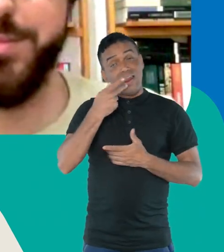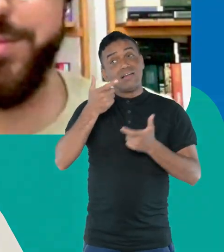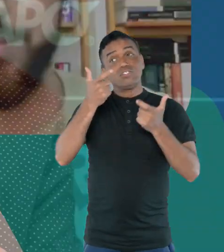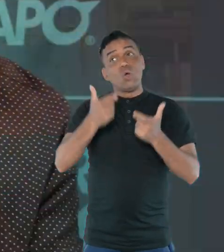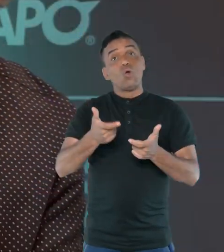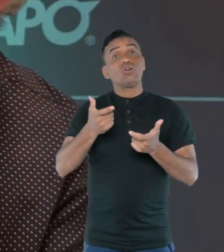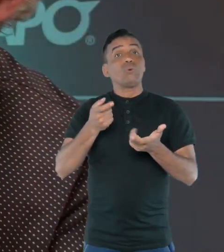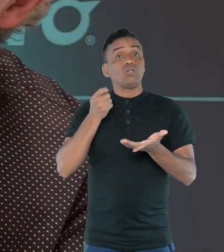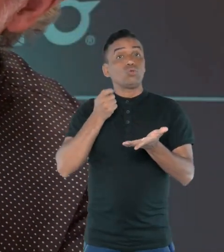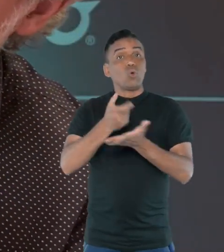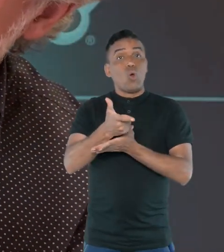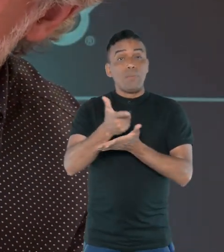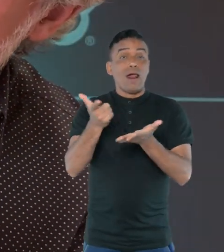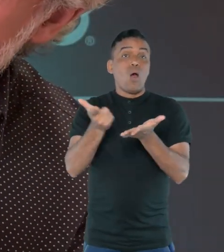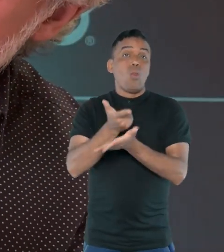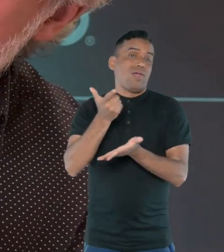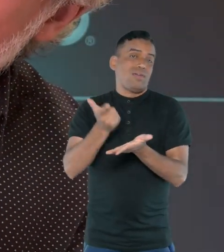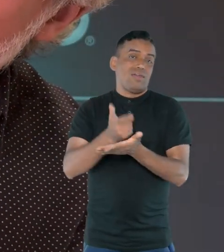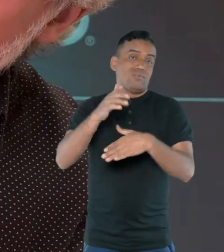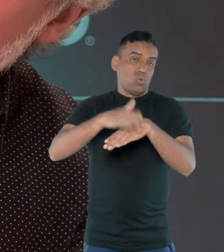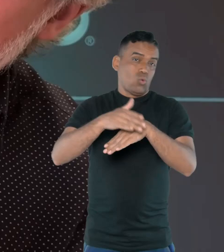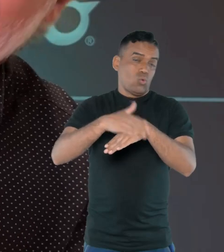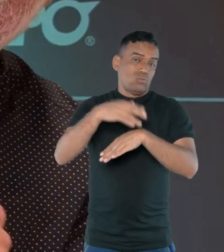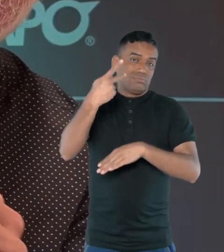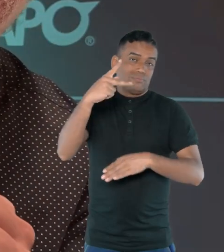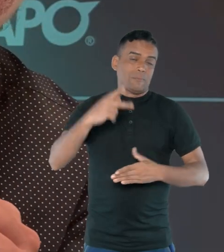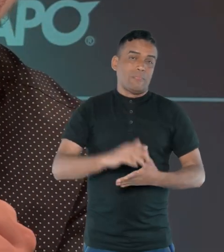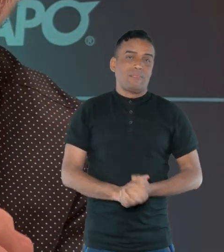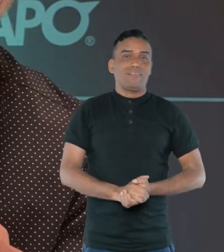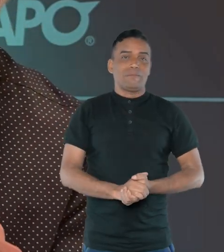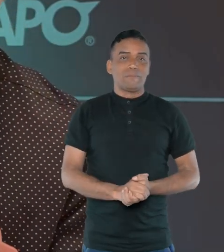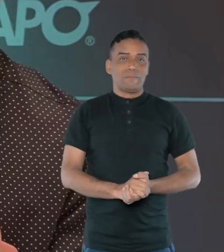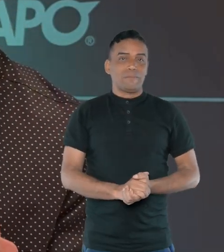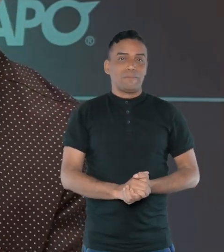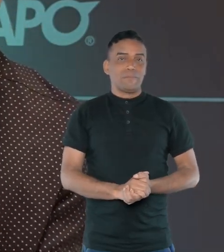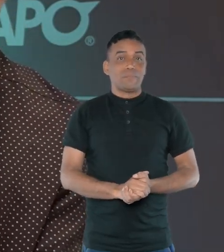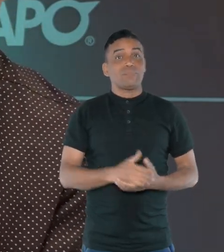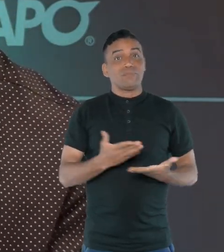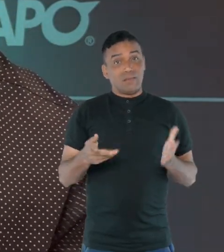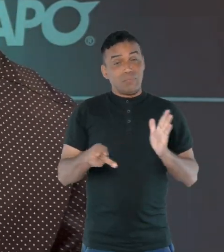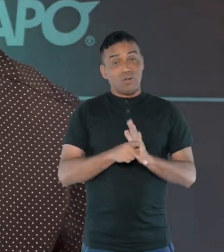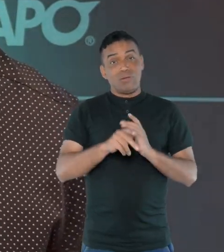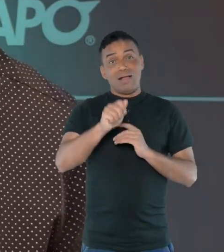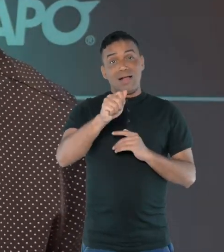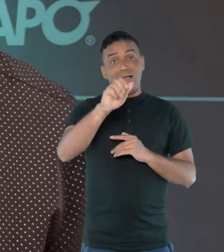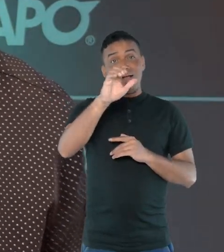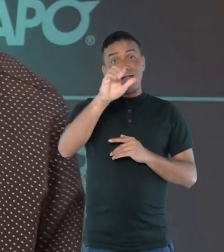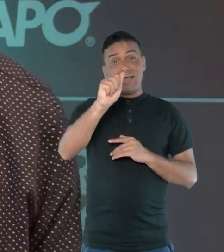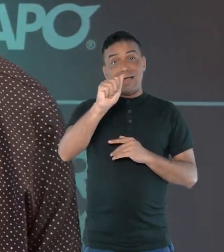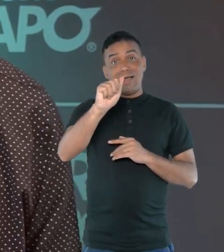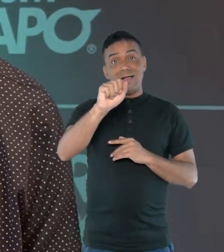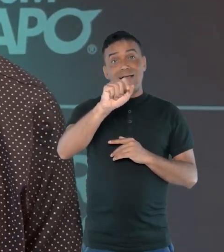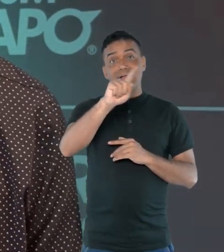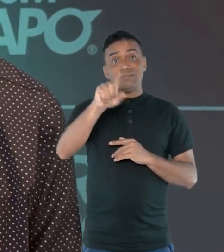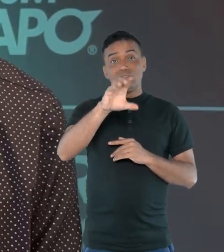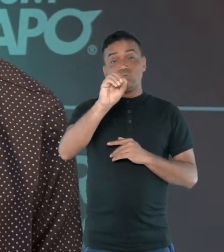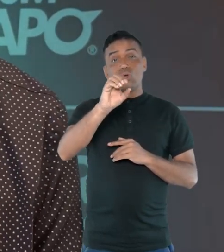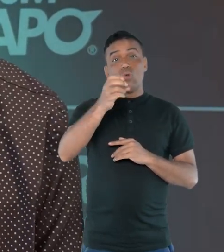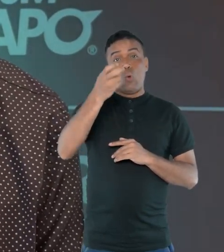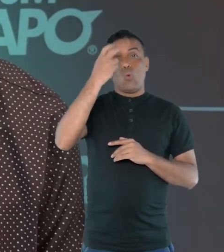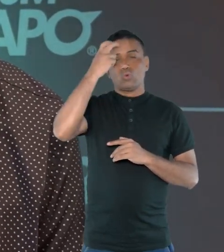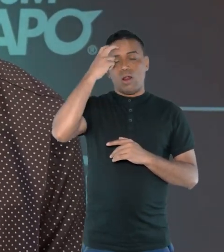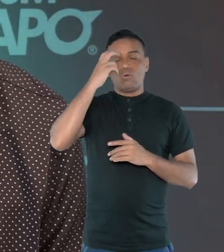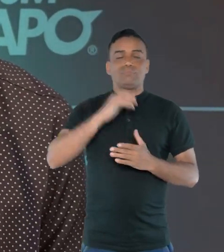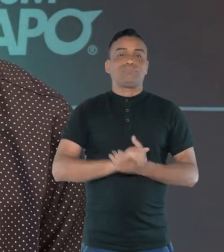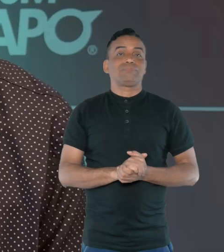vendo a gente aonde pode adquirir os Corpos Nus dos Moribundos, né, pela Acaso Cultural, pela editora